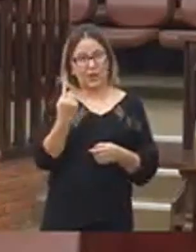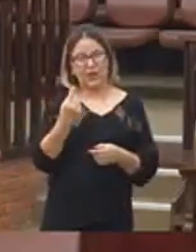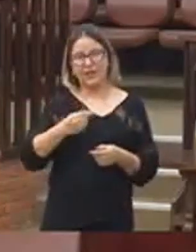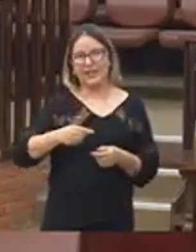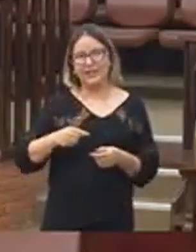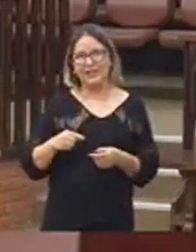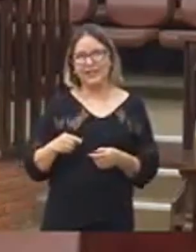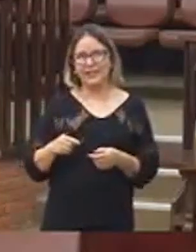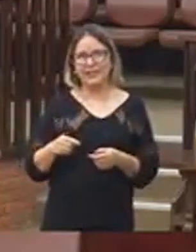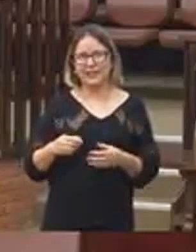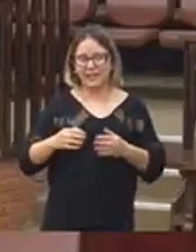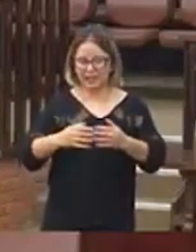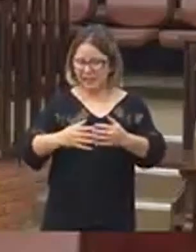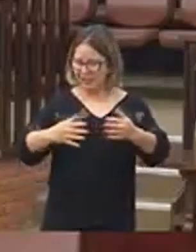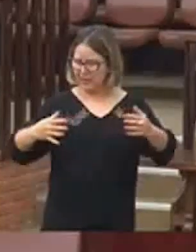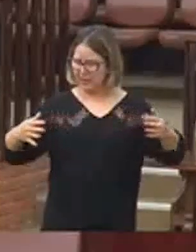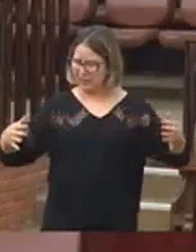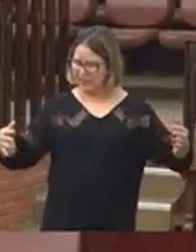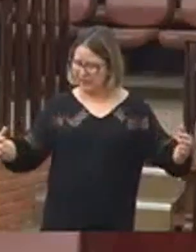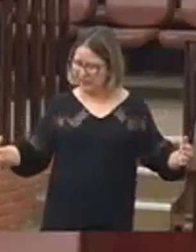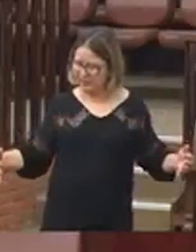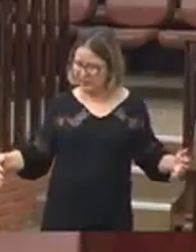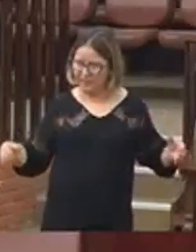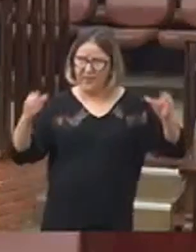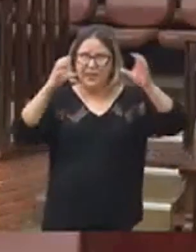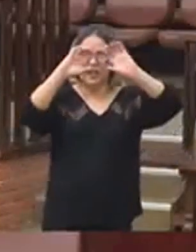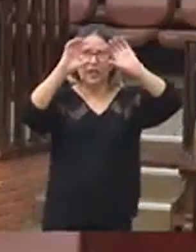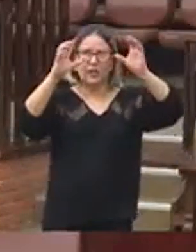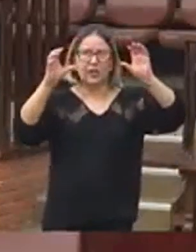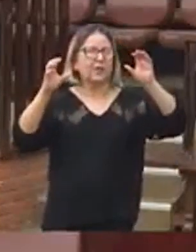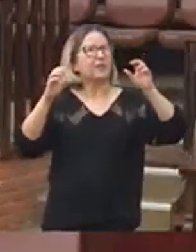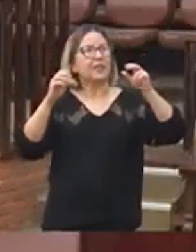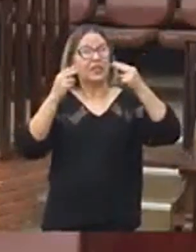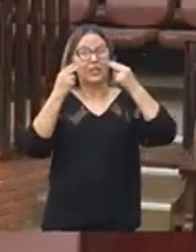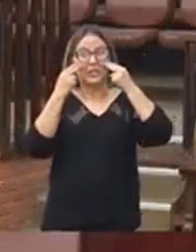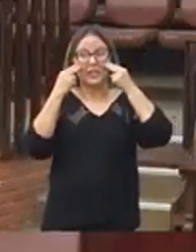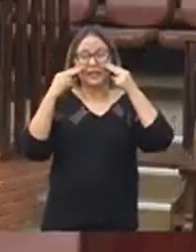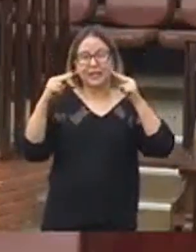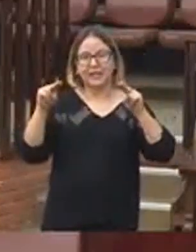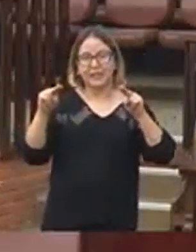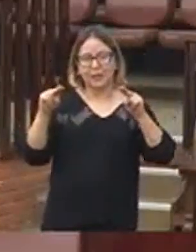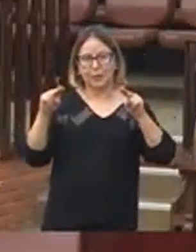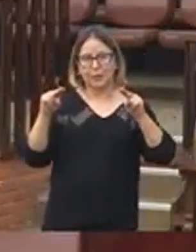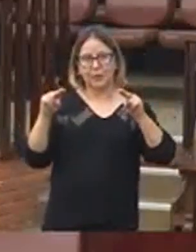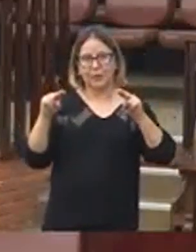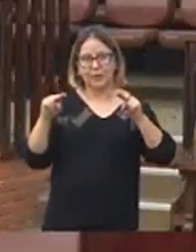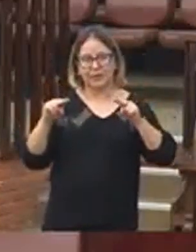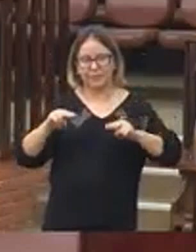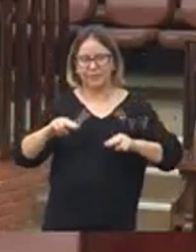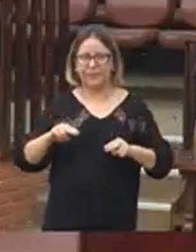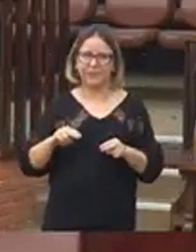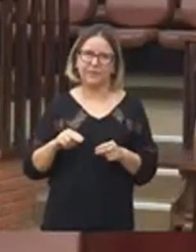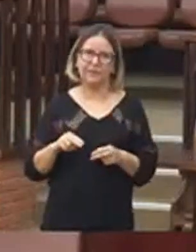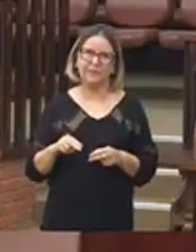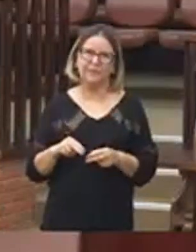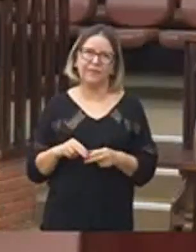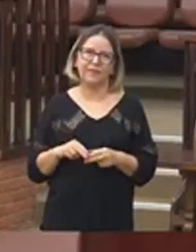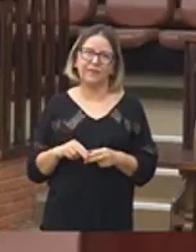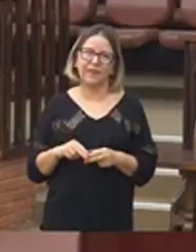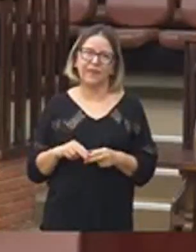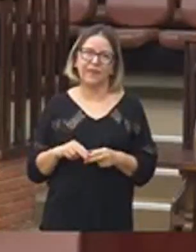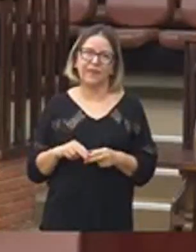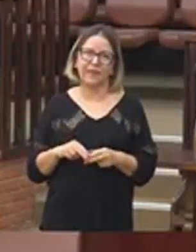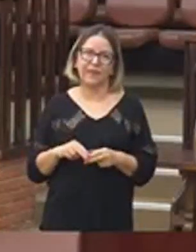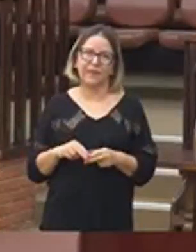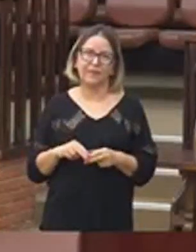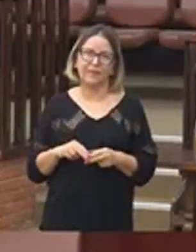a rodear-nos tão grande nuvem de testemunhas, são estes que estão aí no capítulo 11,